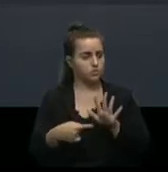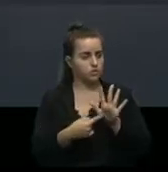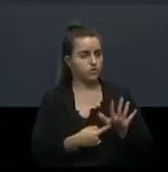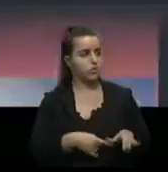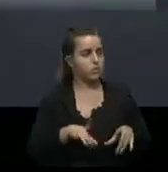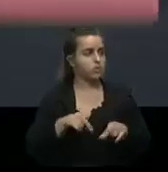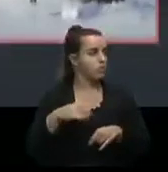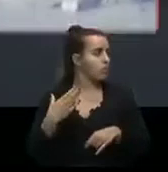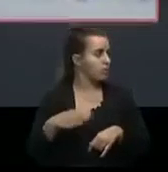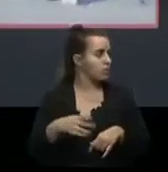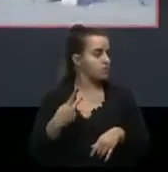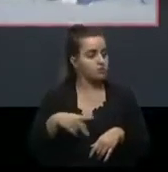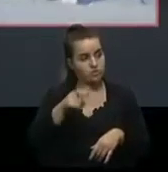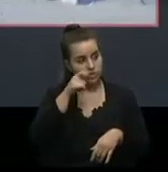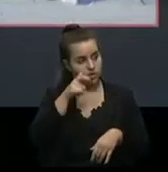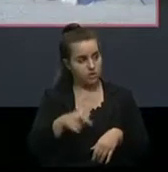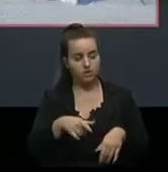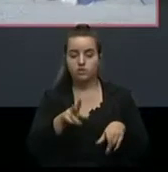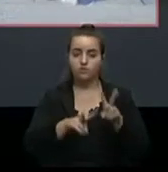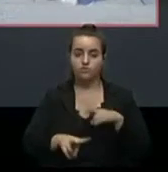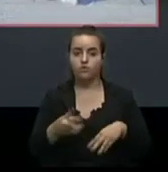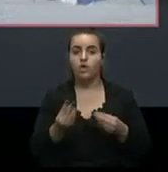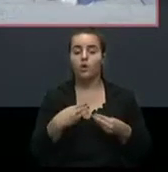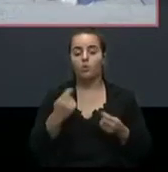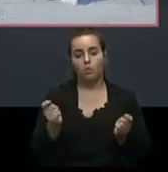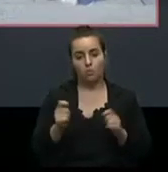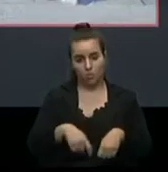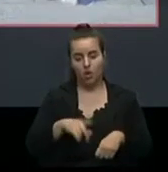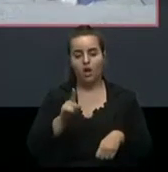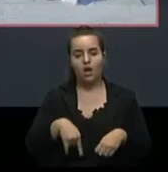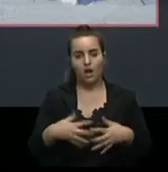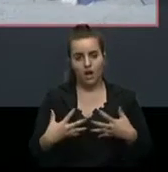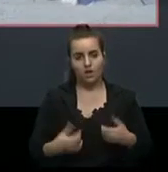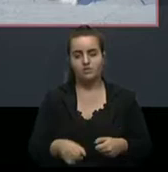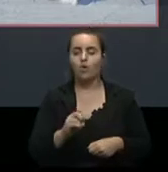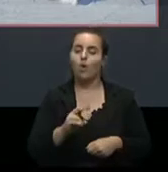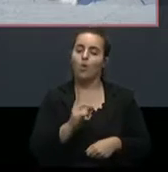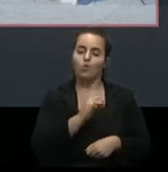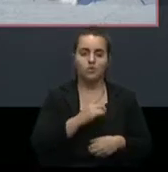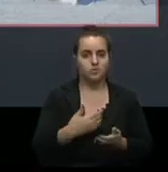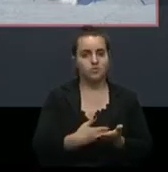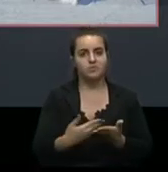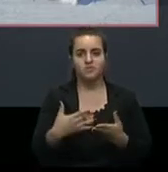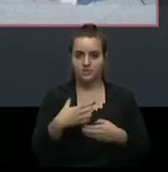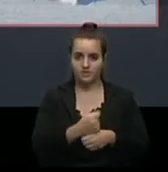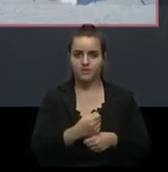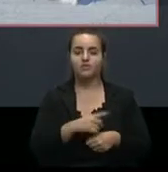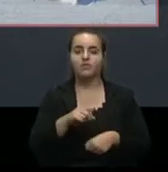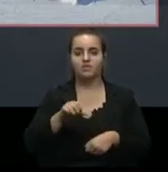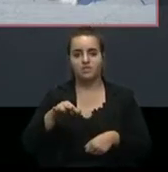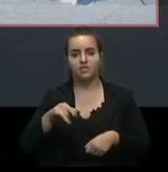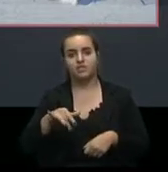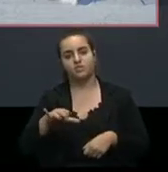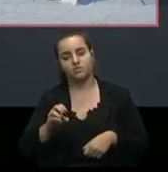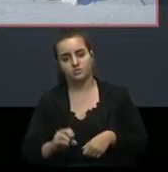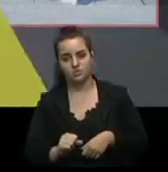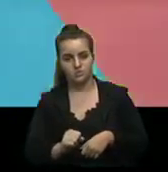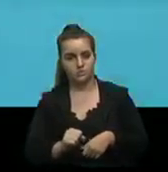Escolha uma ciência de seu interesse e veja como hipóteses são aceitas ou não a partir de cálculos